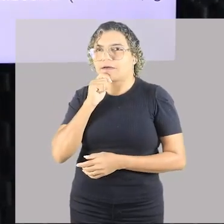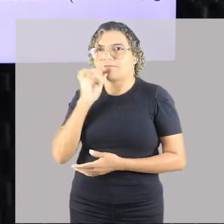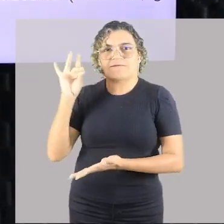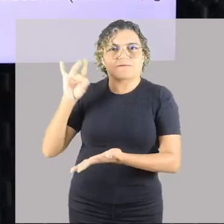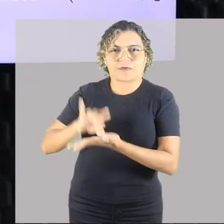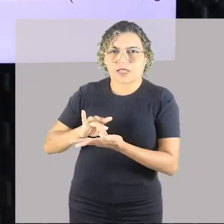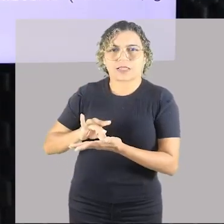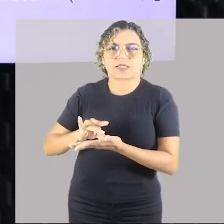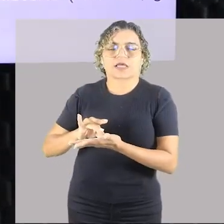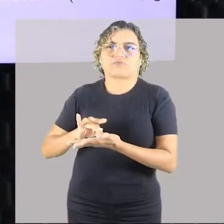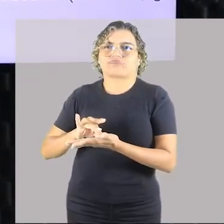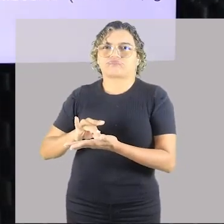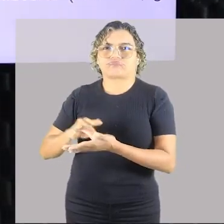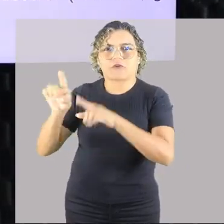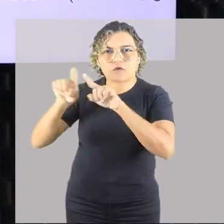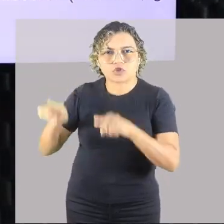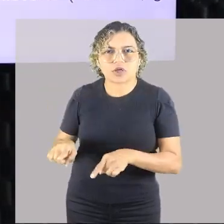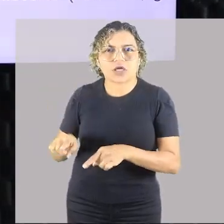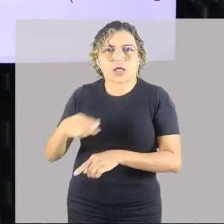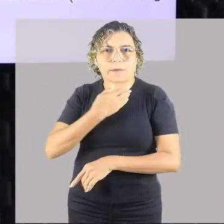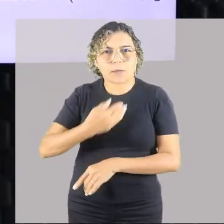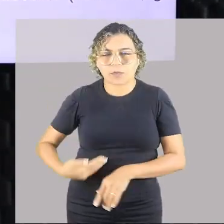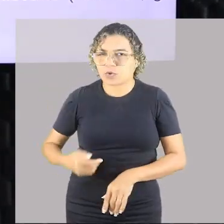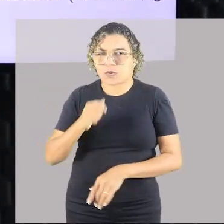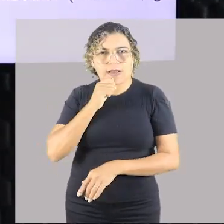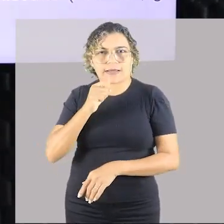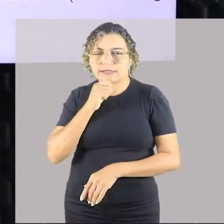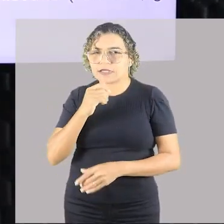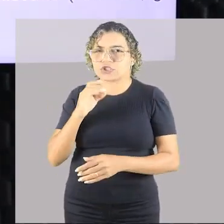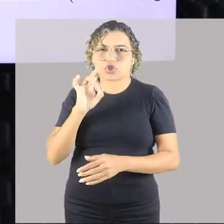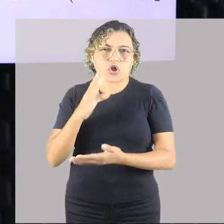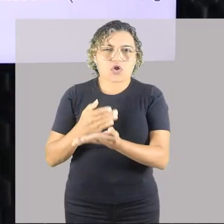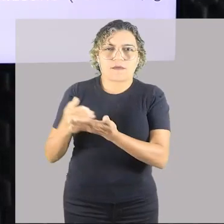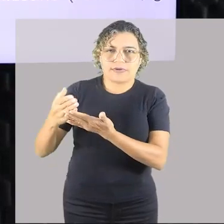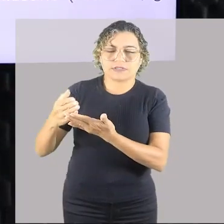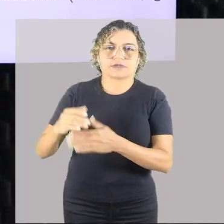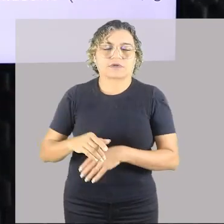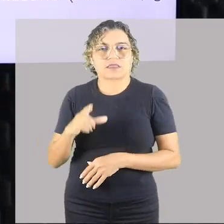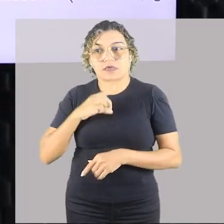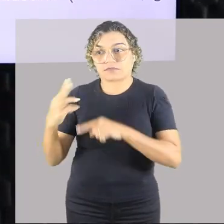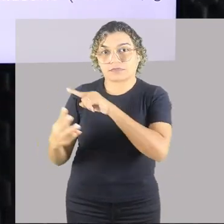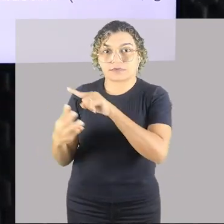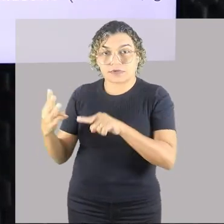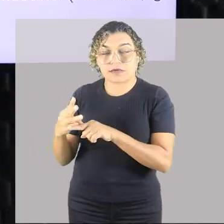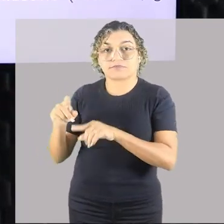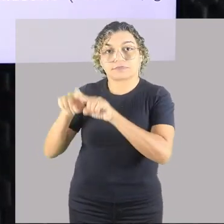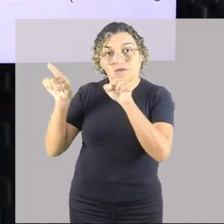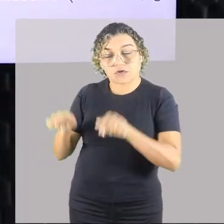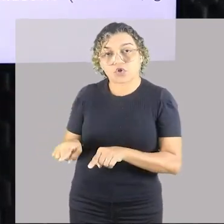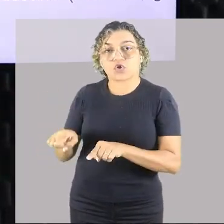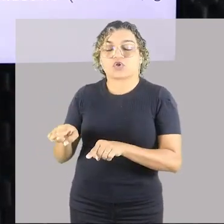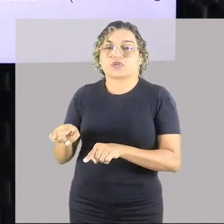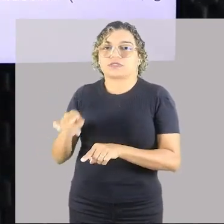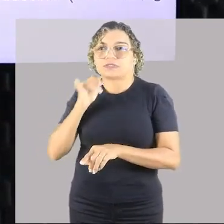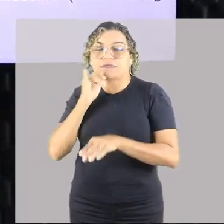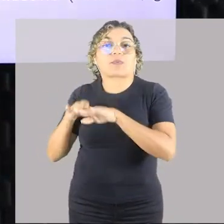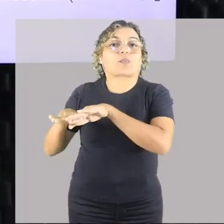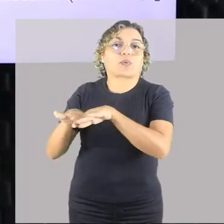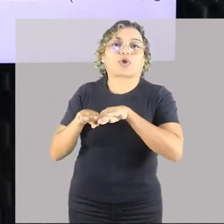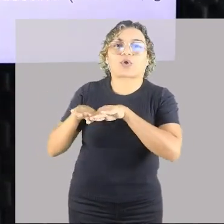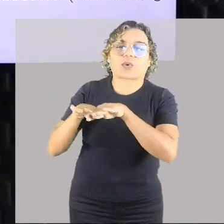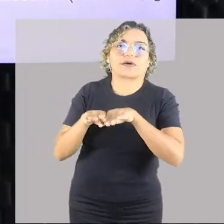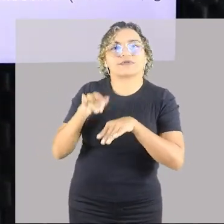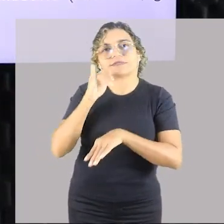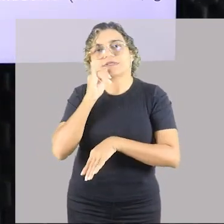após o estágio probatório e a aprovação que ele vai adquirir a estabilidade. Então, são 3 servidores que, além de serem estáveis, não há